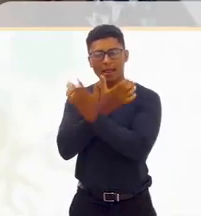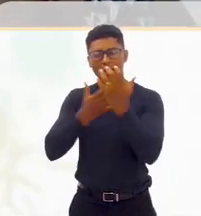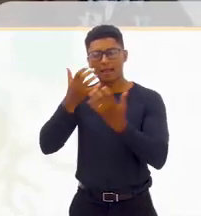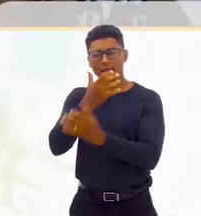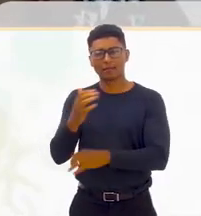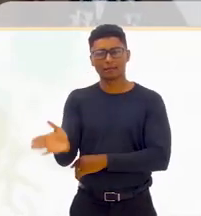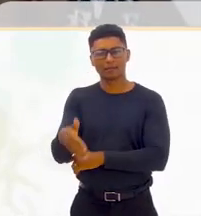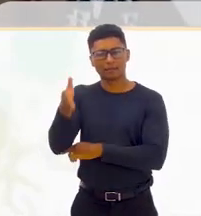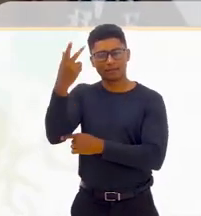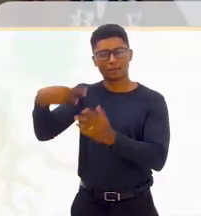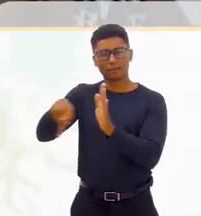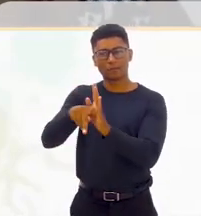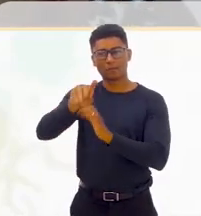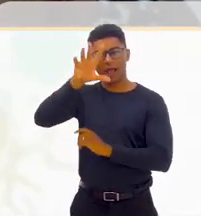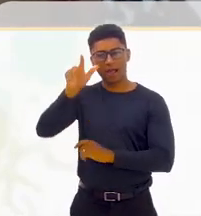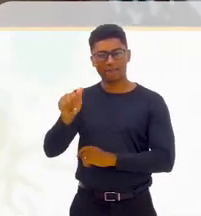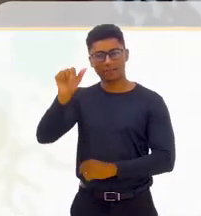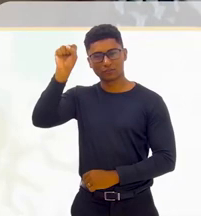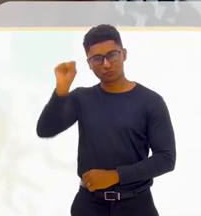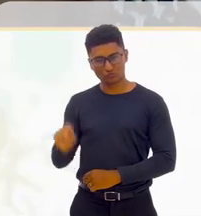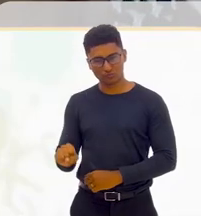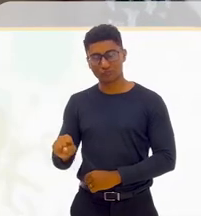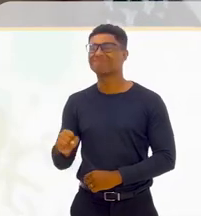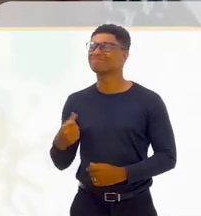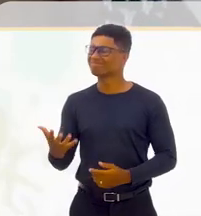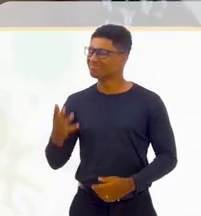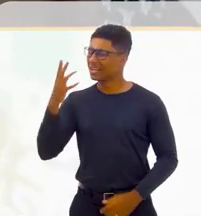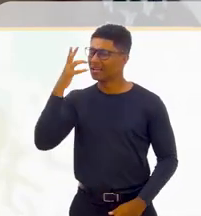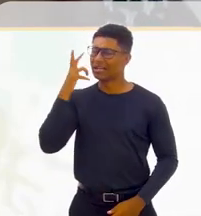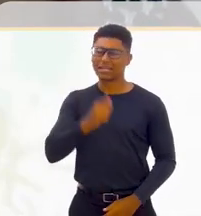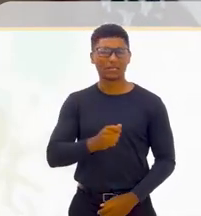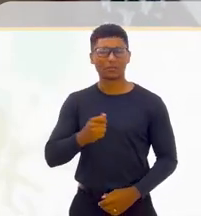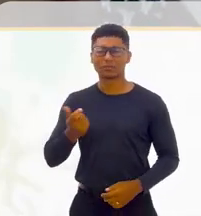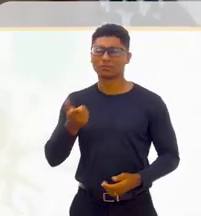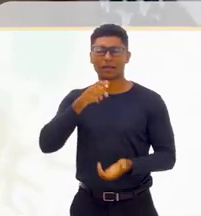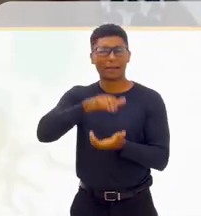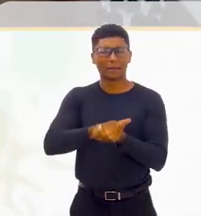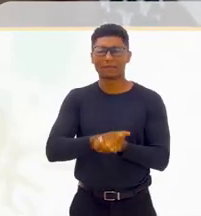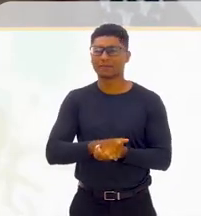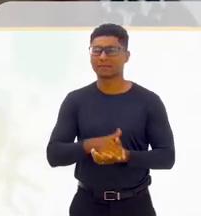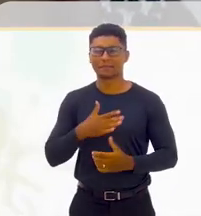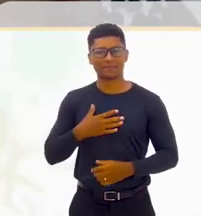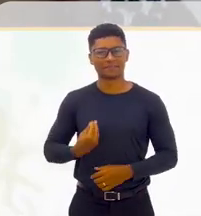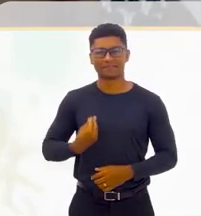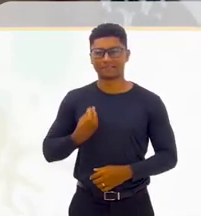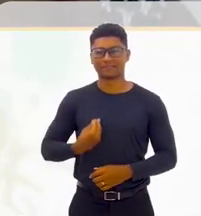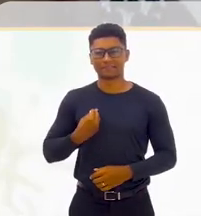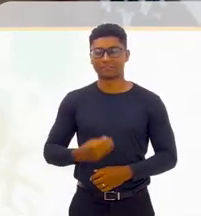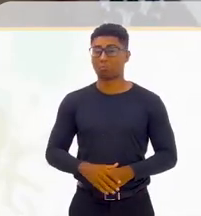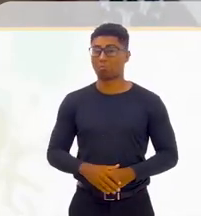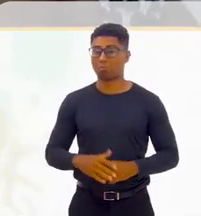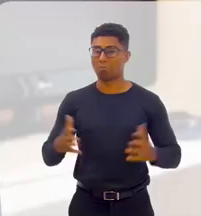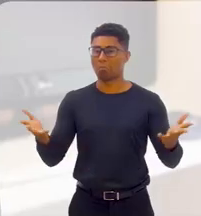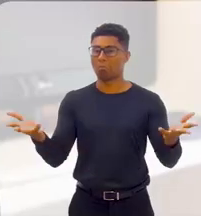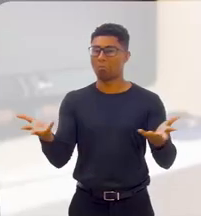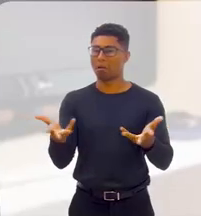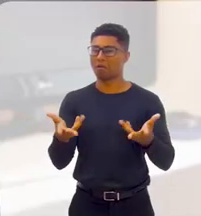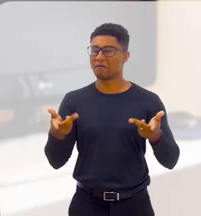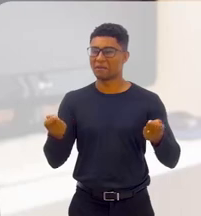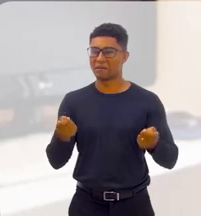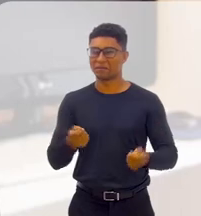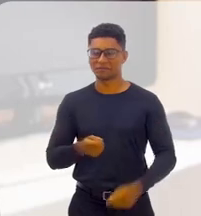Kosi Sikelel iAfrika. Então foi muito lindo esse momento da minha vida. Ai, que